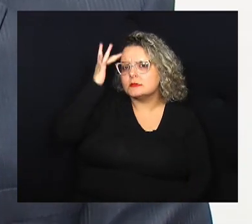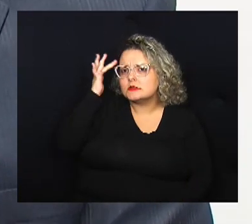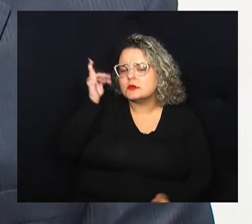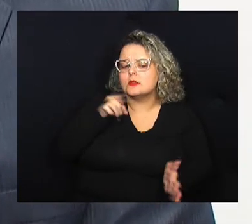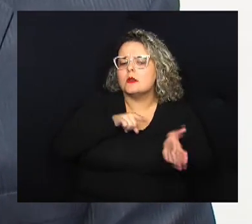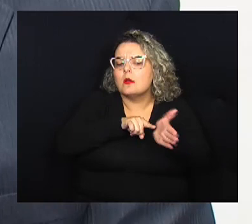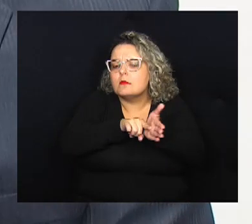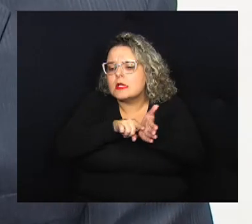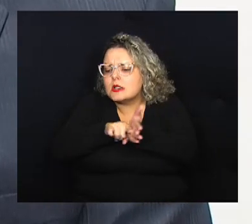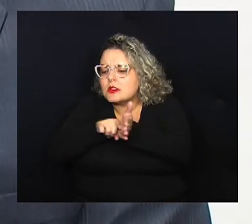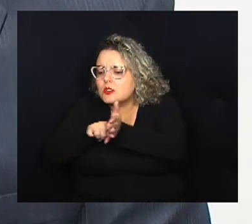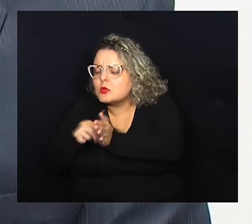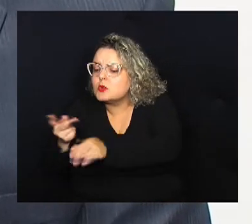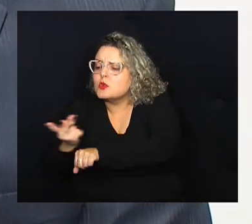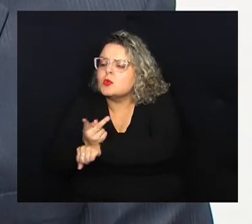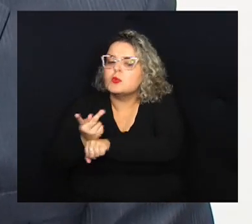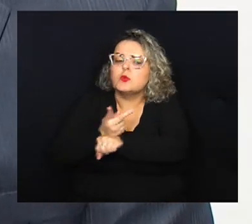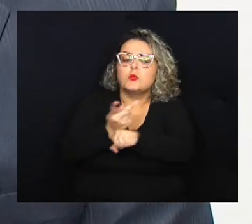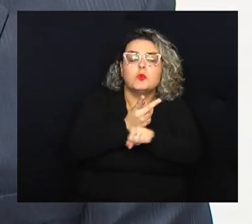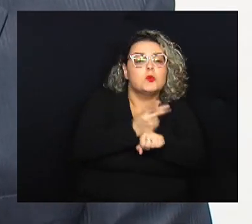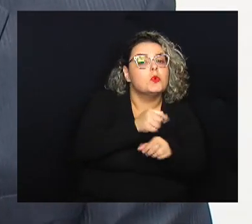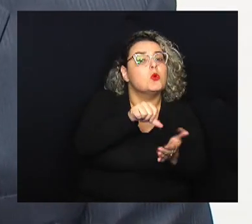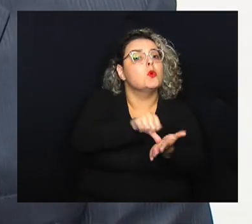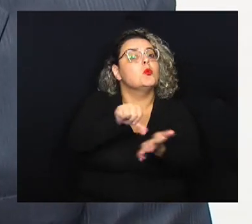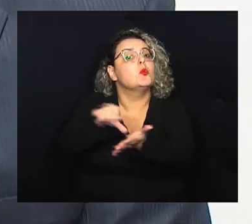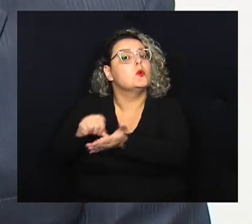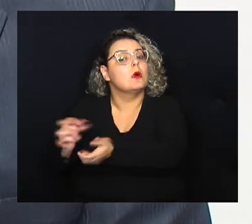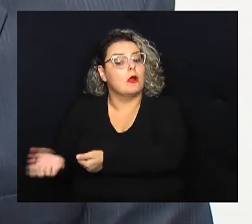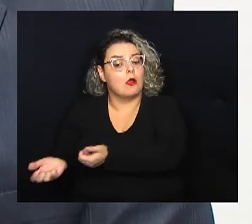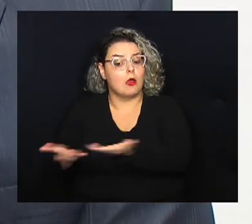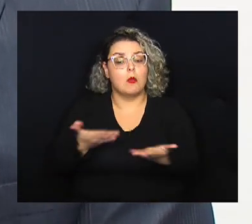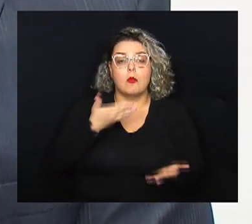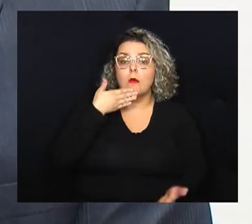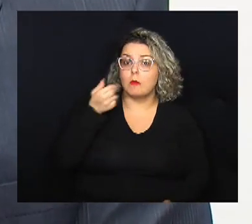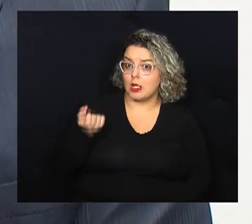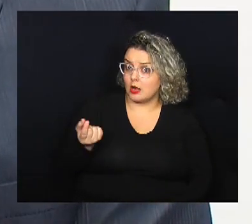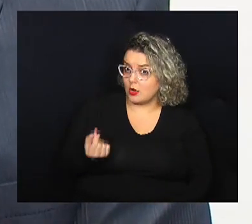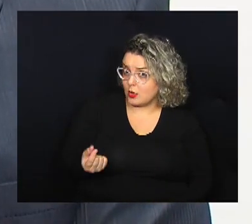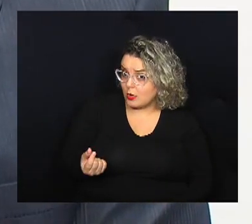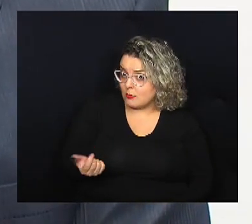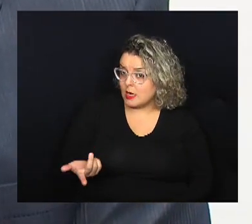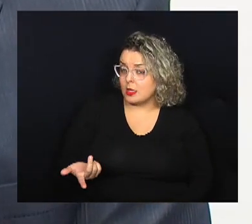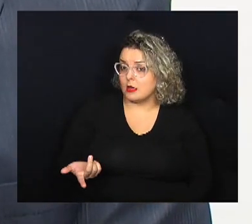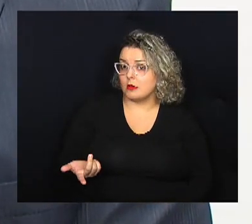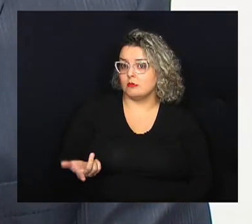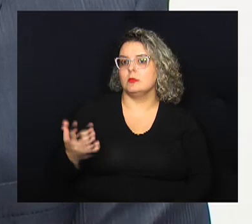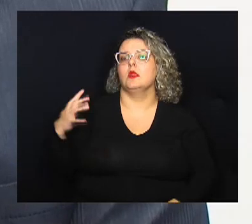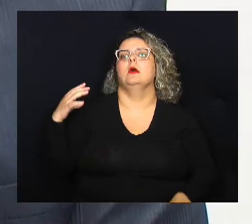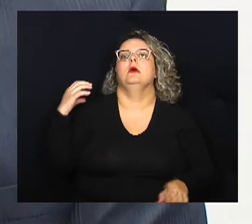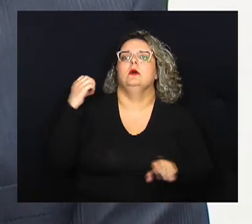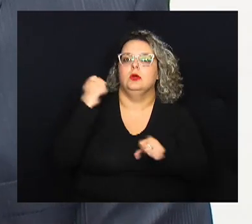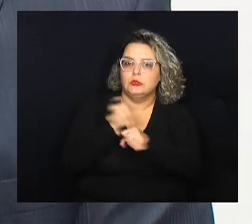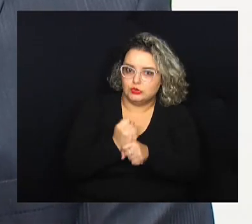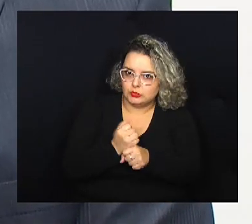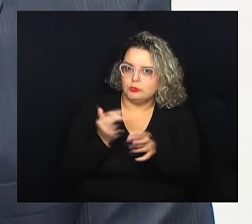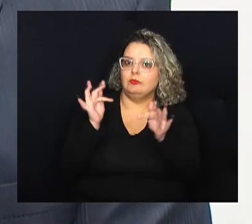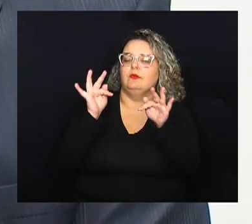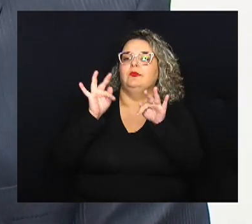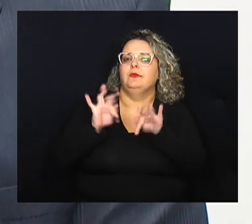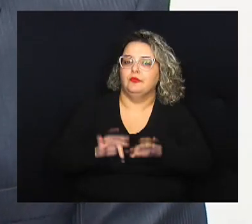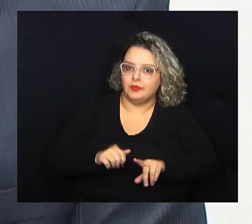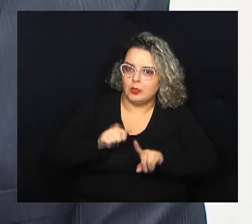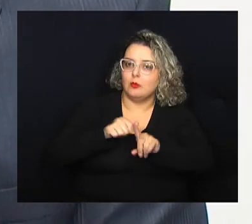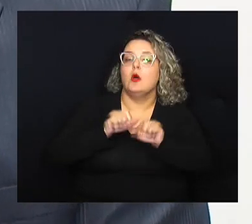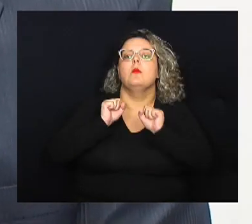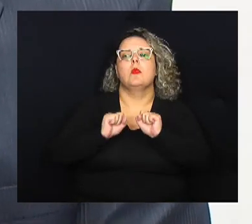pesquisar, passa a buscar o estabelecimento que apresenta o melhor preço, na soma, no final do mês, pode